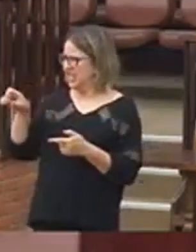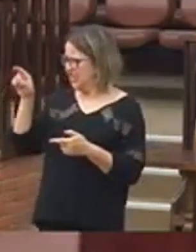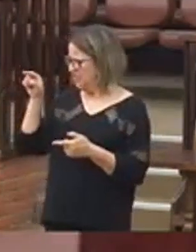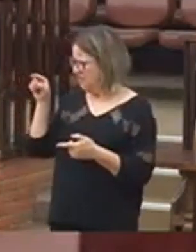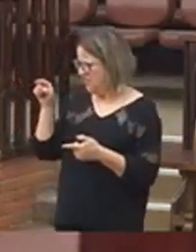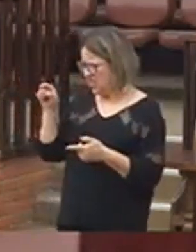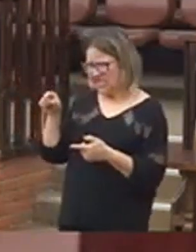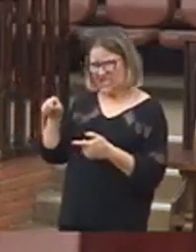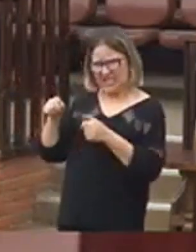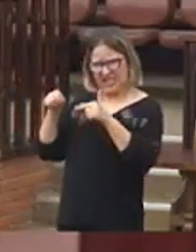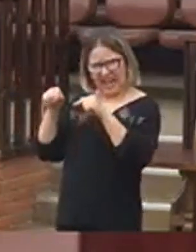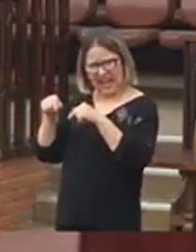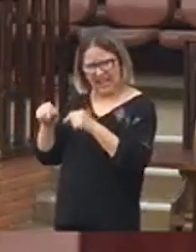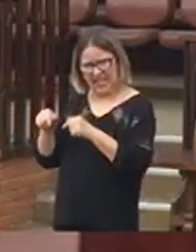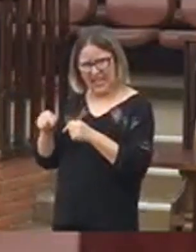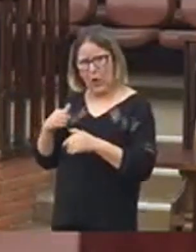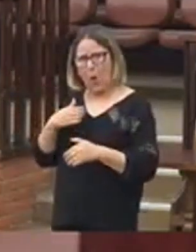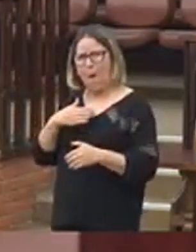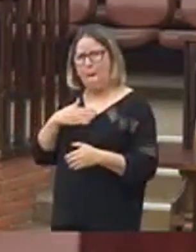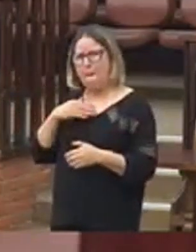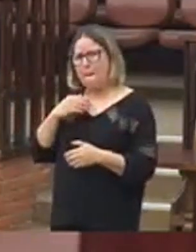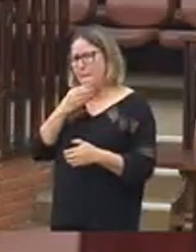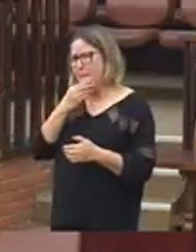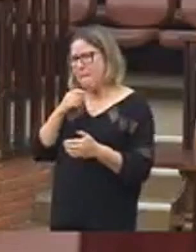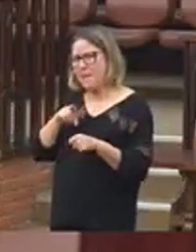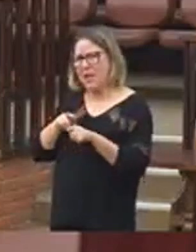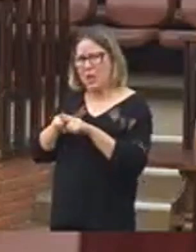aqui, meu irmão não teria morrido.